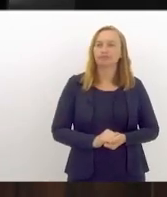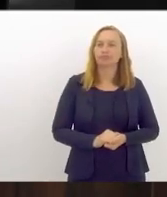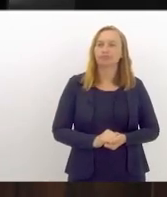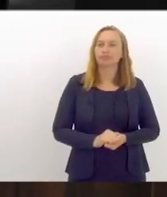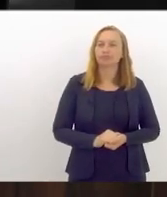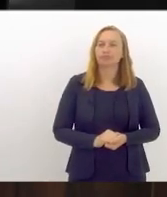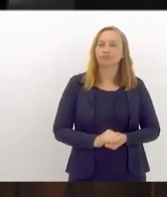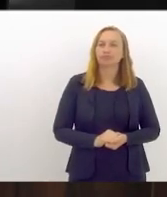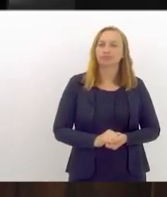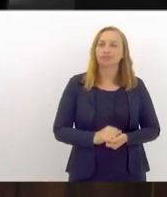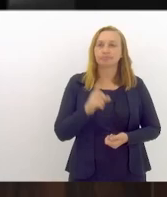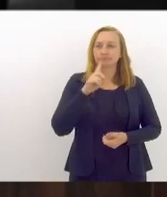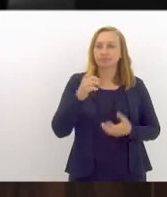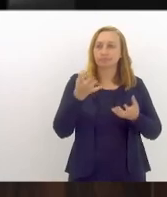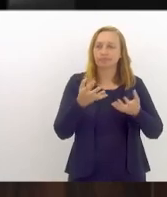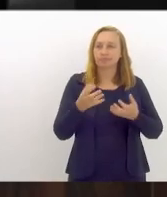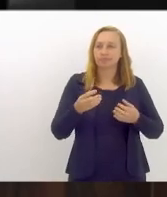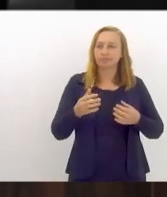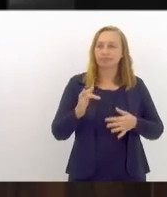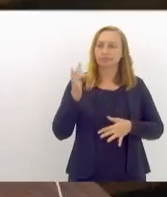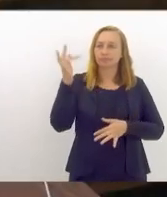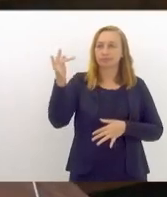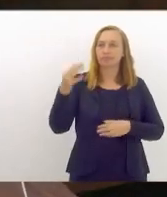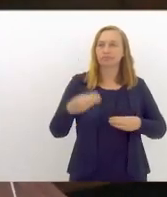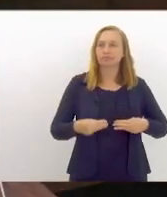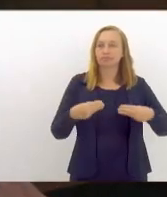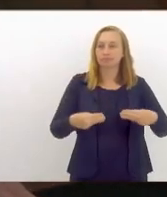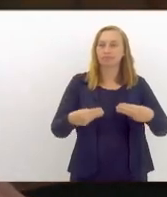se Deus quiser nossa futura ministra